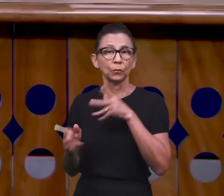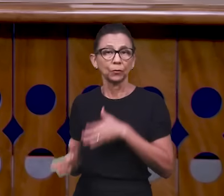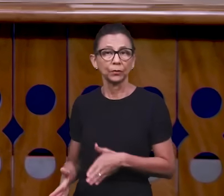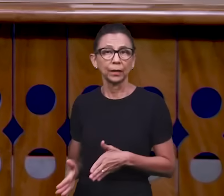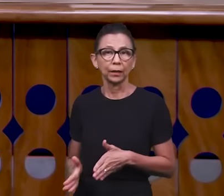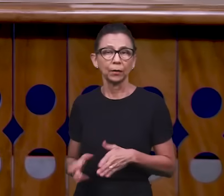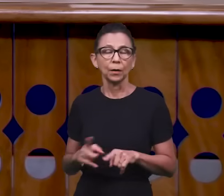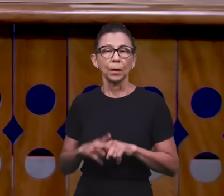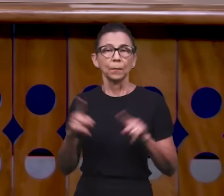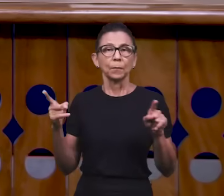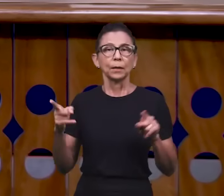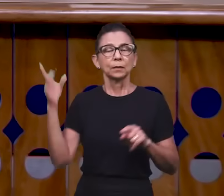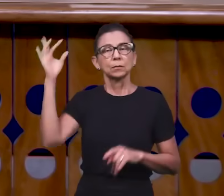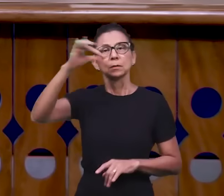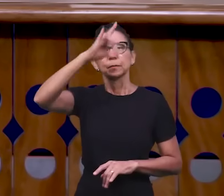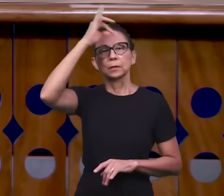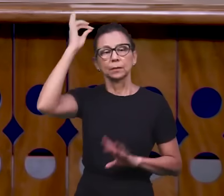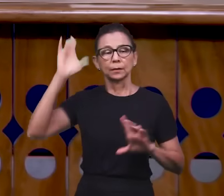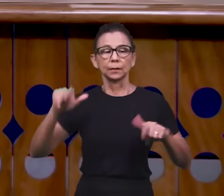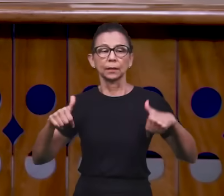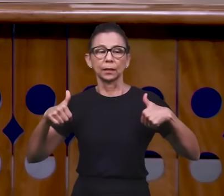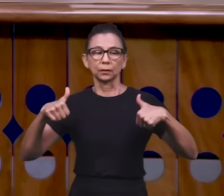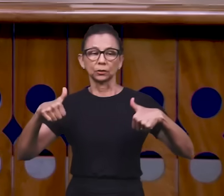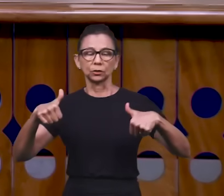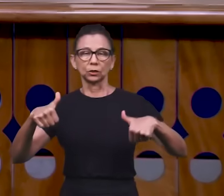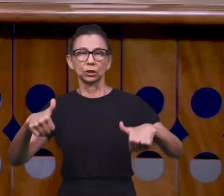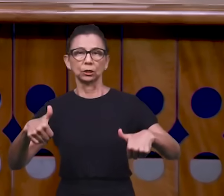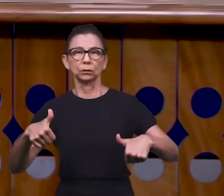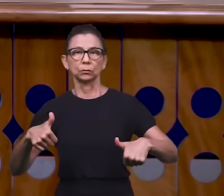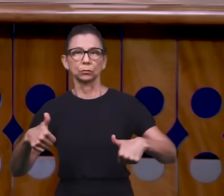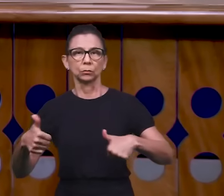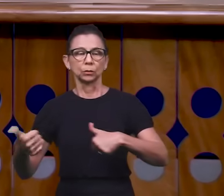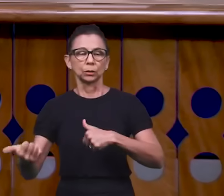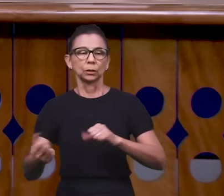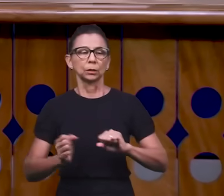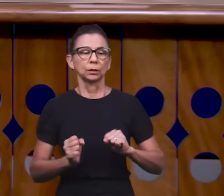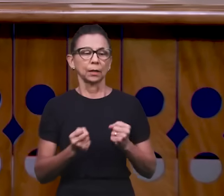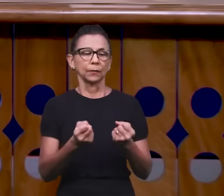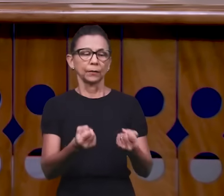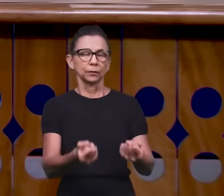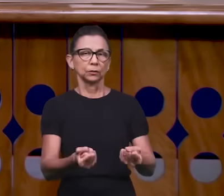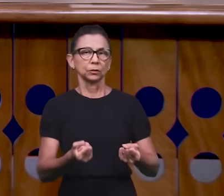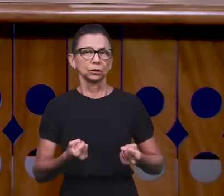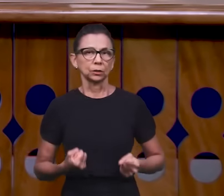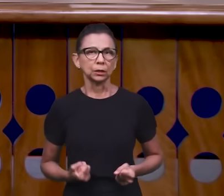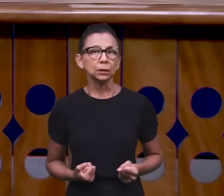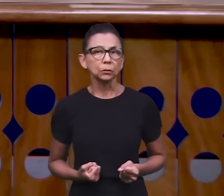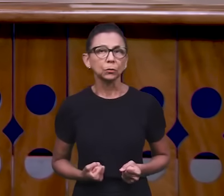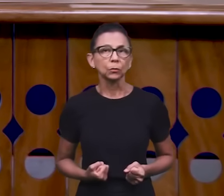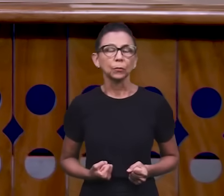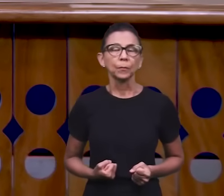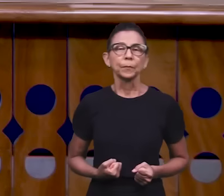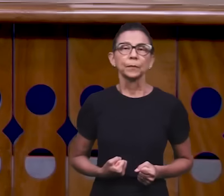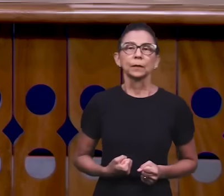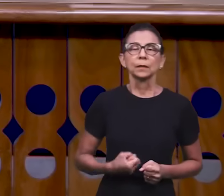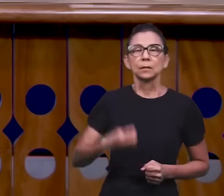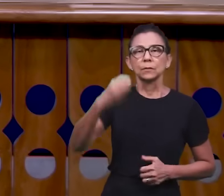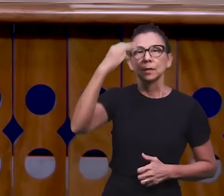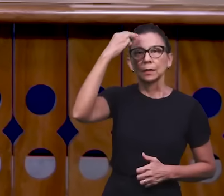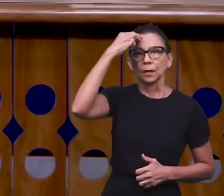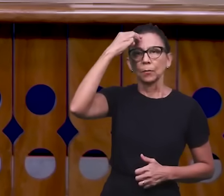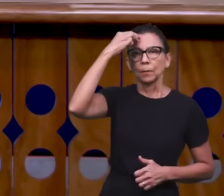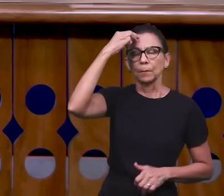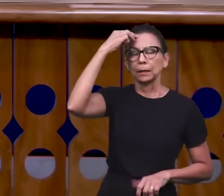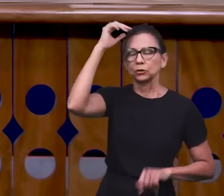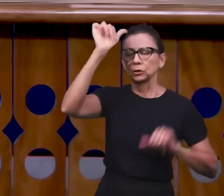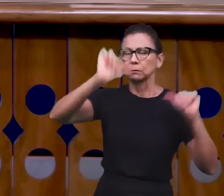batalha, aleluia, e tem suscitado os seus valentes, a partir da mudança dos instrumentos usados no campo